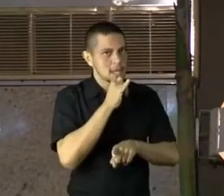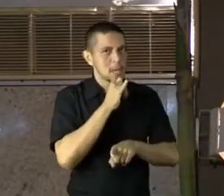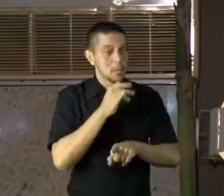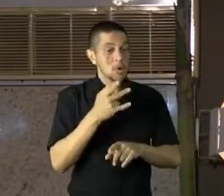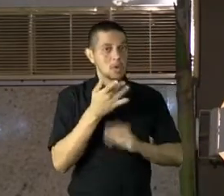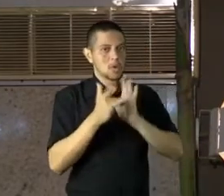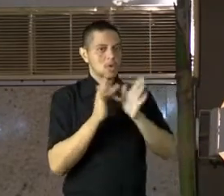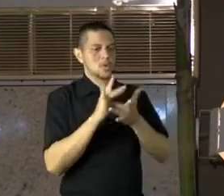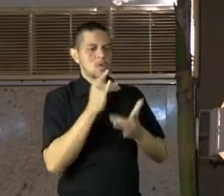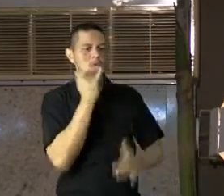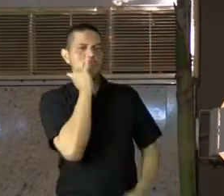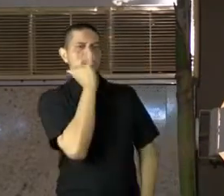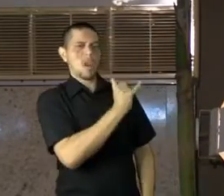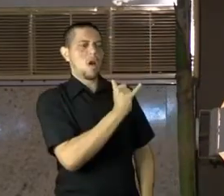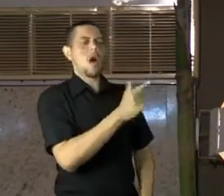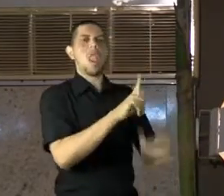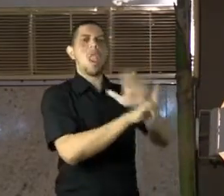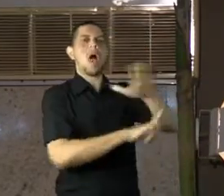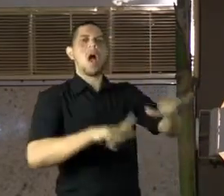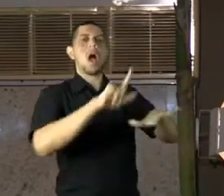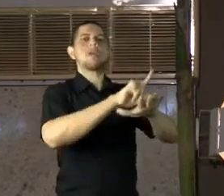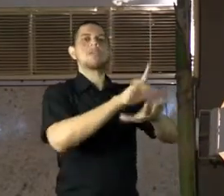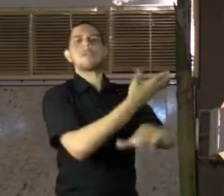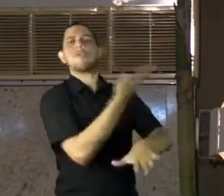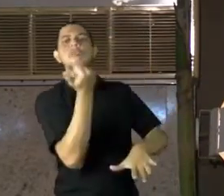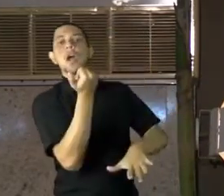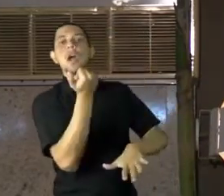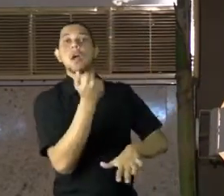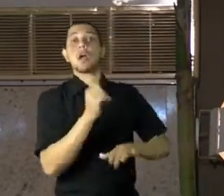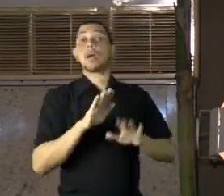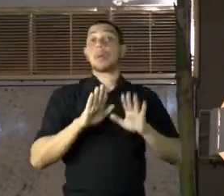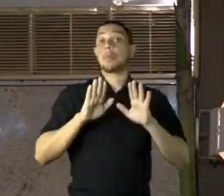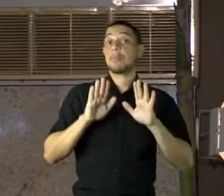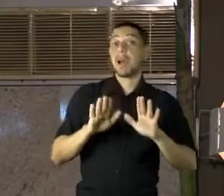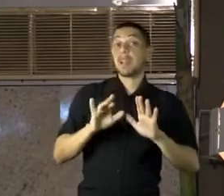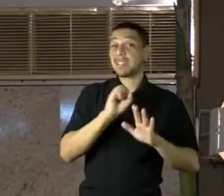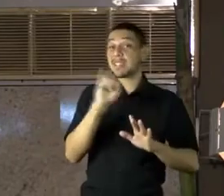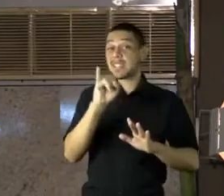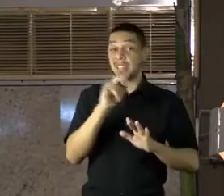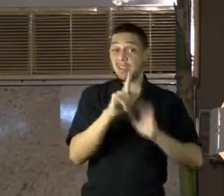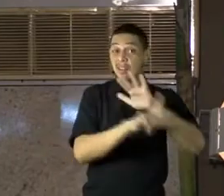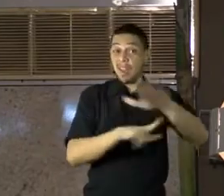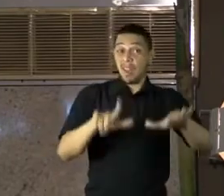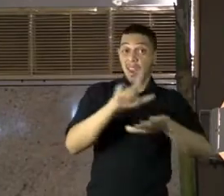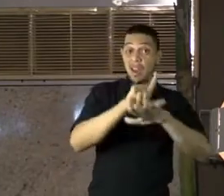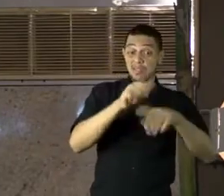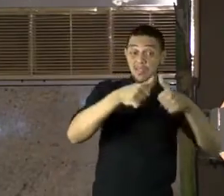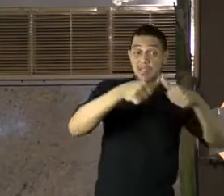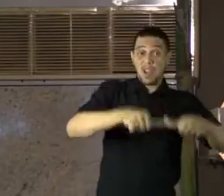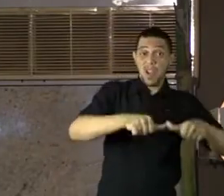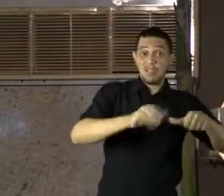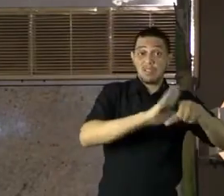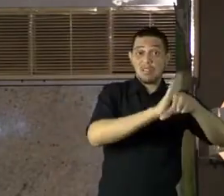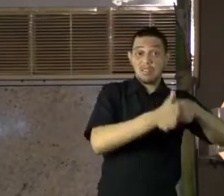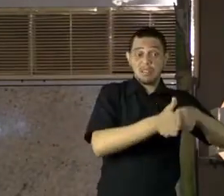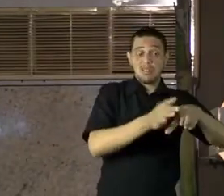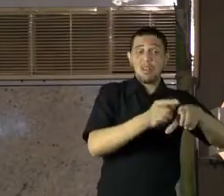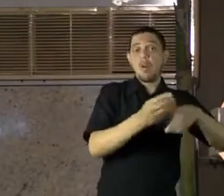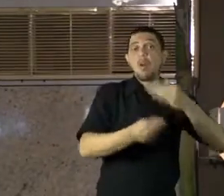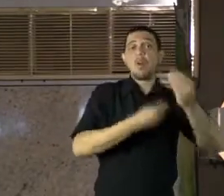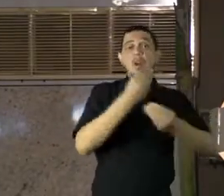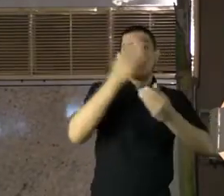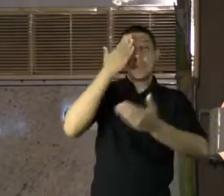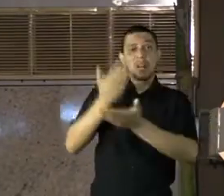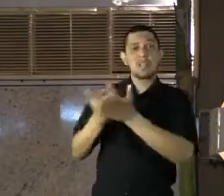continuado dentro da Sepultura em decomposição Como já estava há quatro dias não haveria motivo para acreditar mais em Jesus